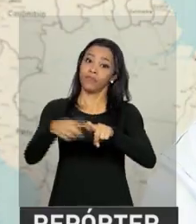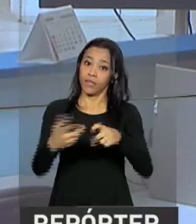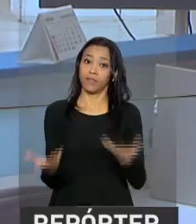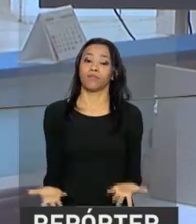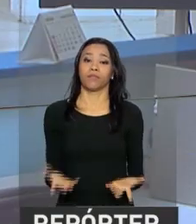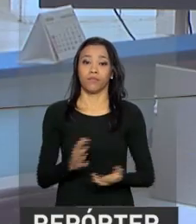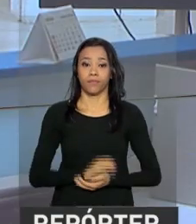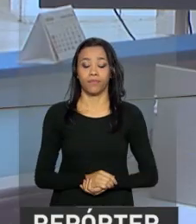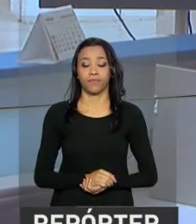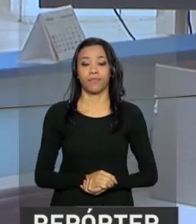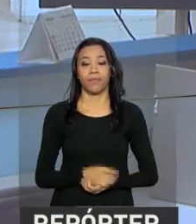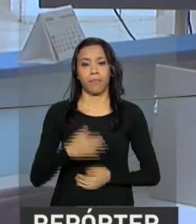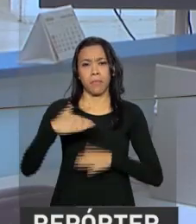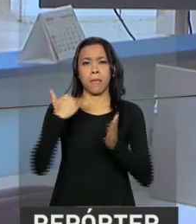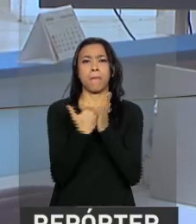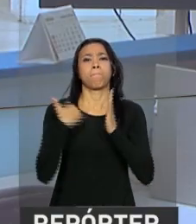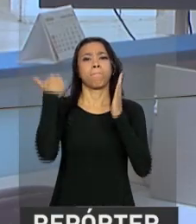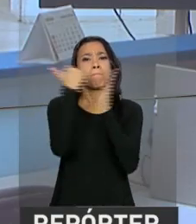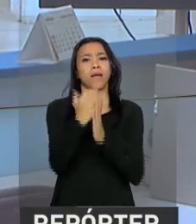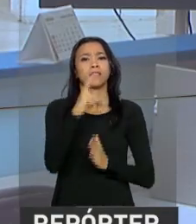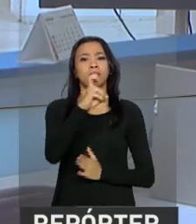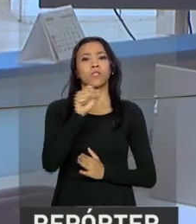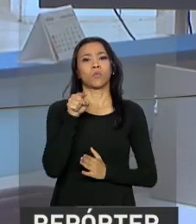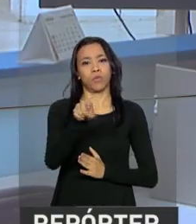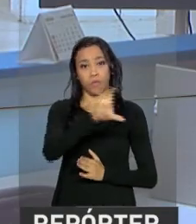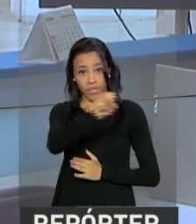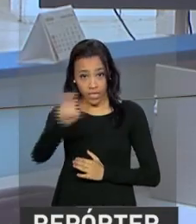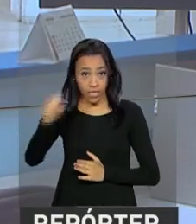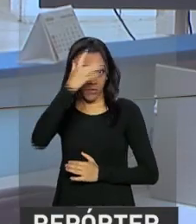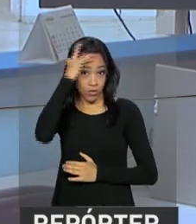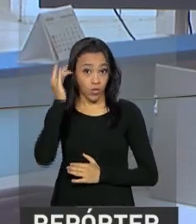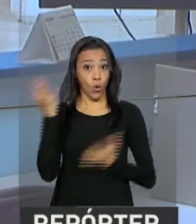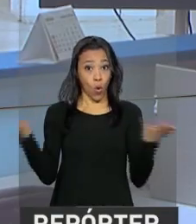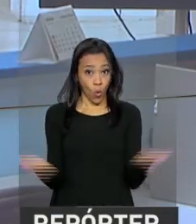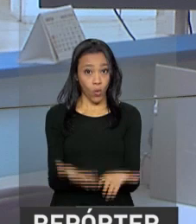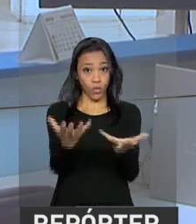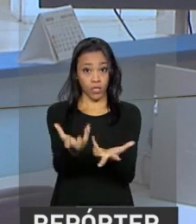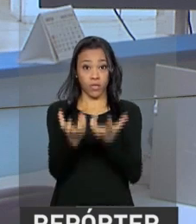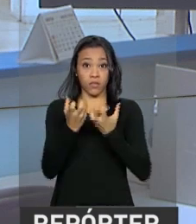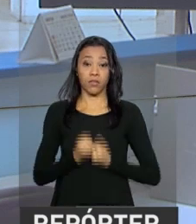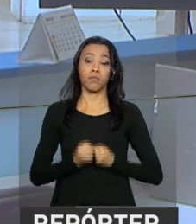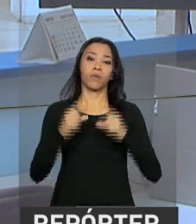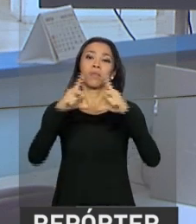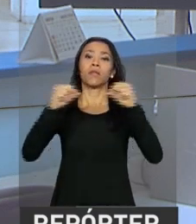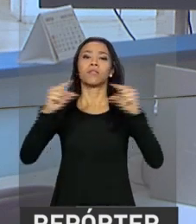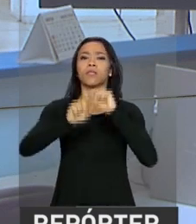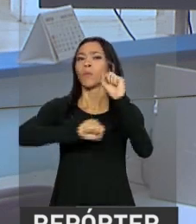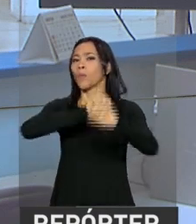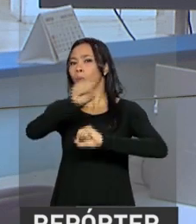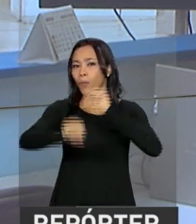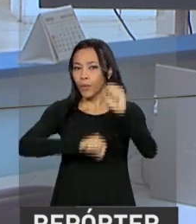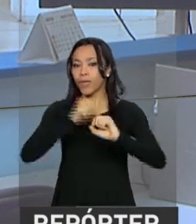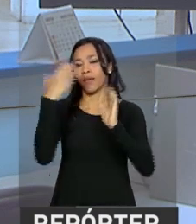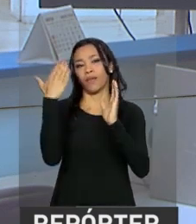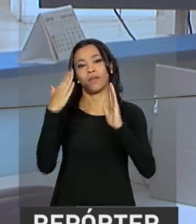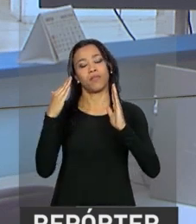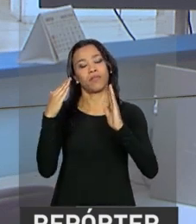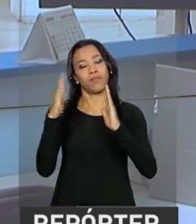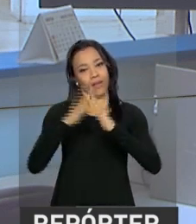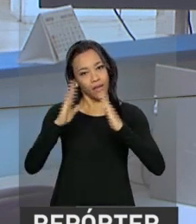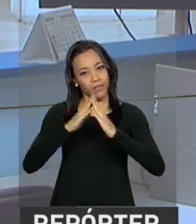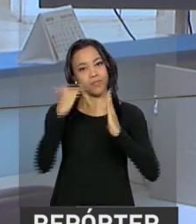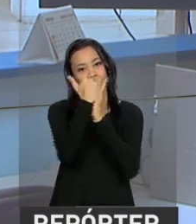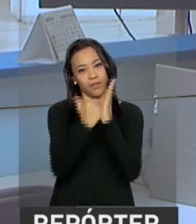assistência. Mais de 5.500 pessoas receberam hoje, no Distrito Federal, moradias pelo programa Minha Casa Minha